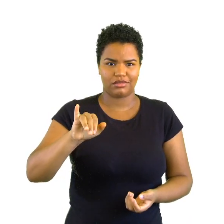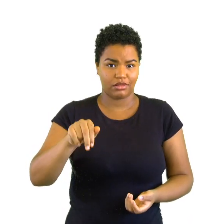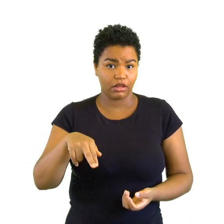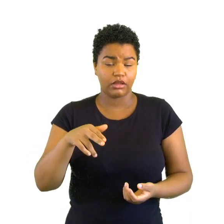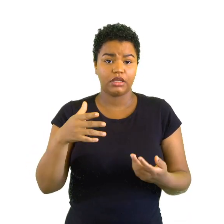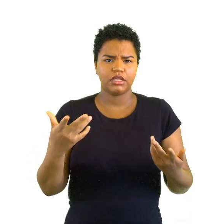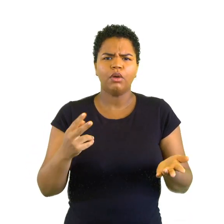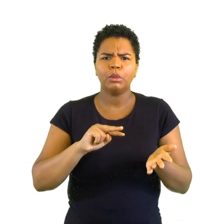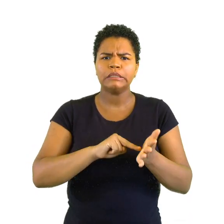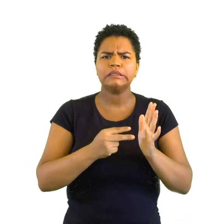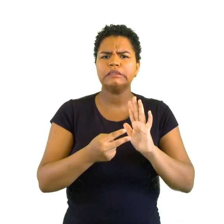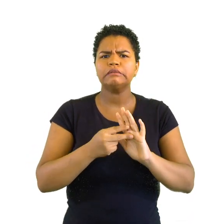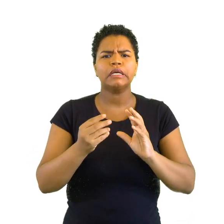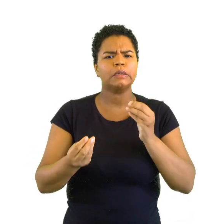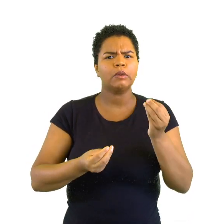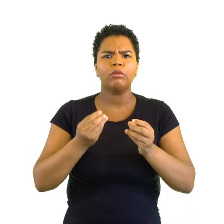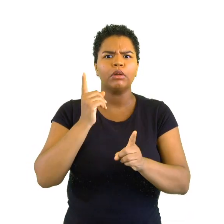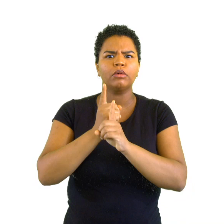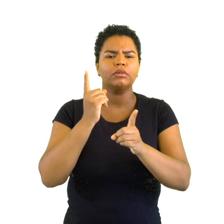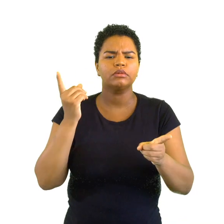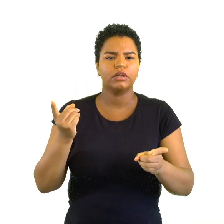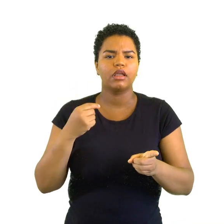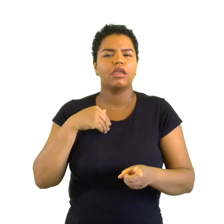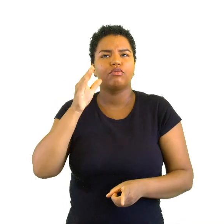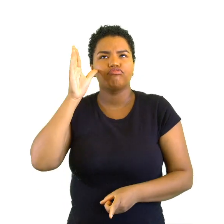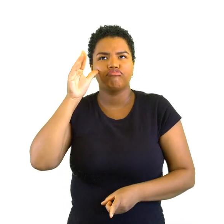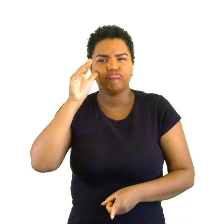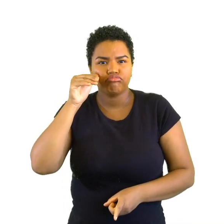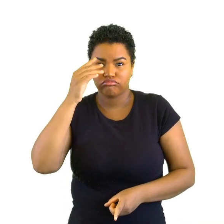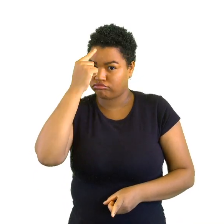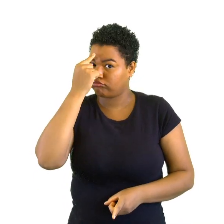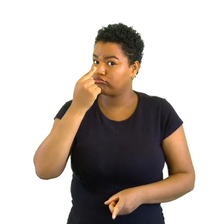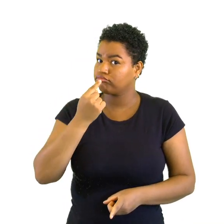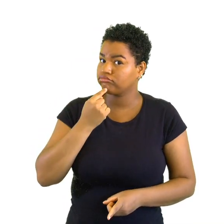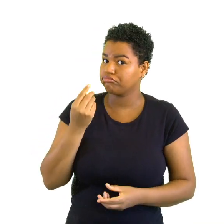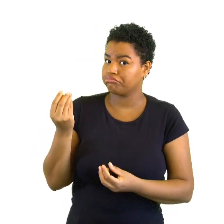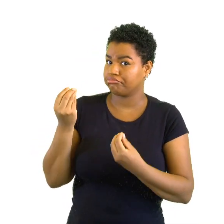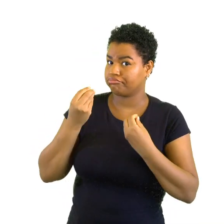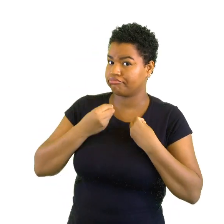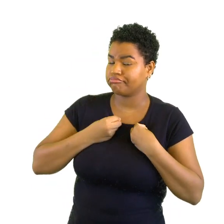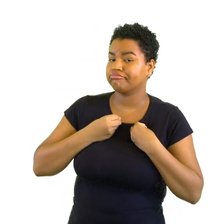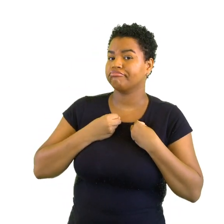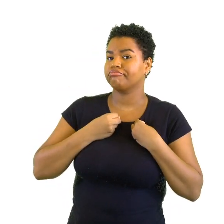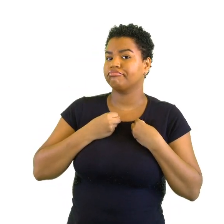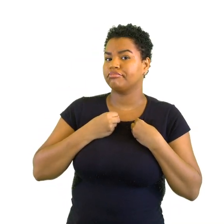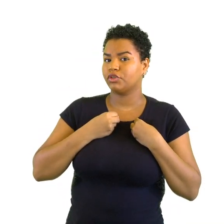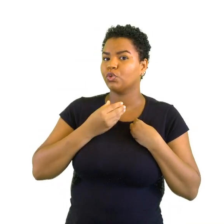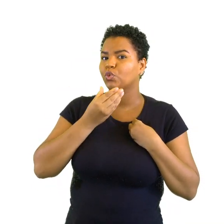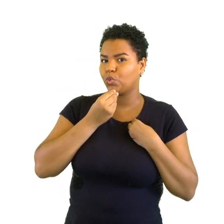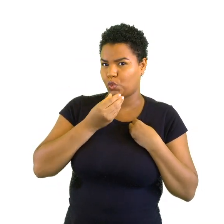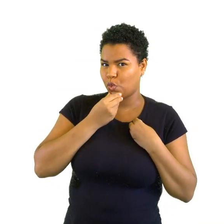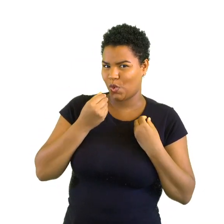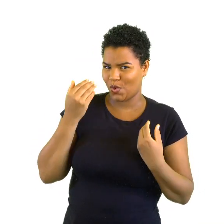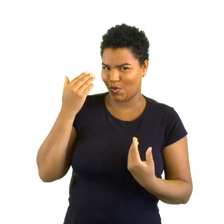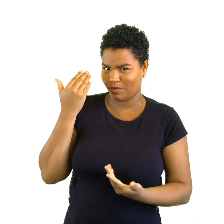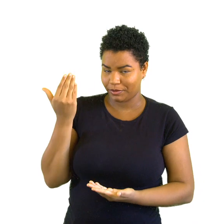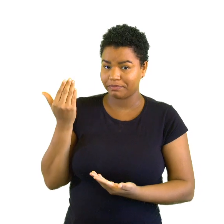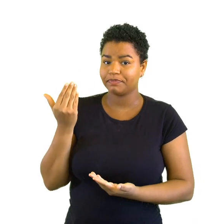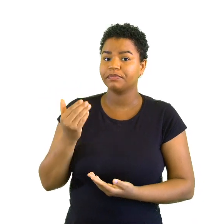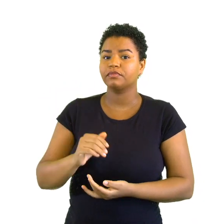esse significado? Porque eu observei a imagem que me é dada, a figura do físico, mais os